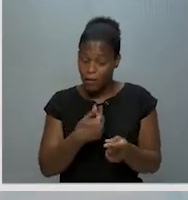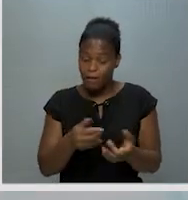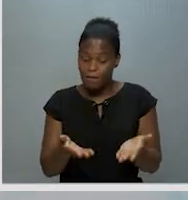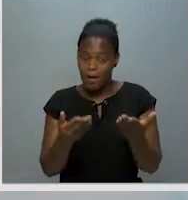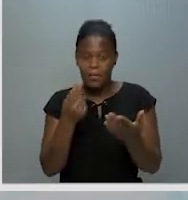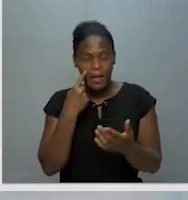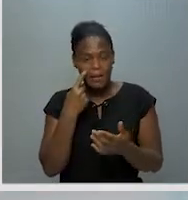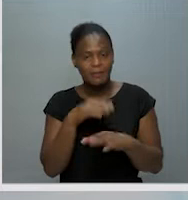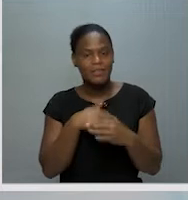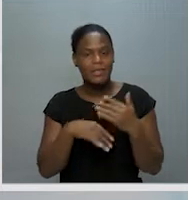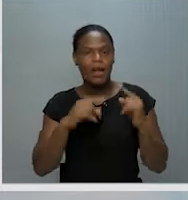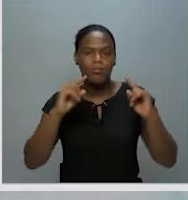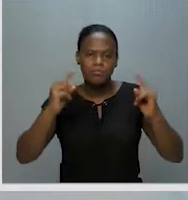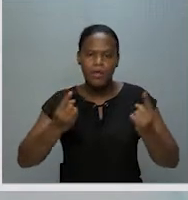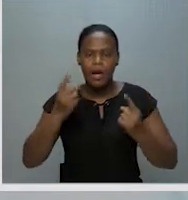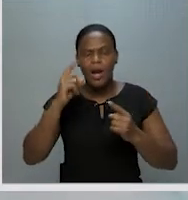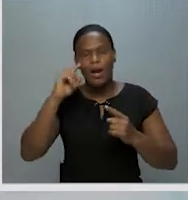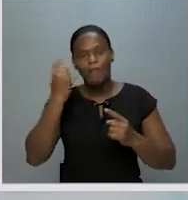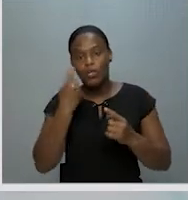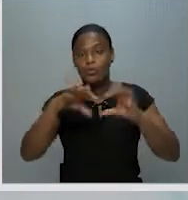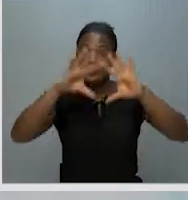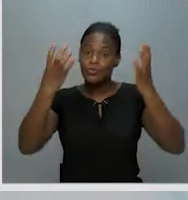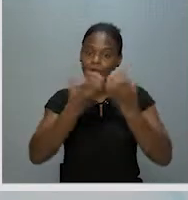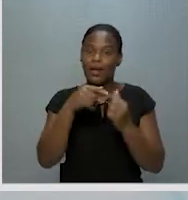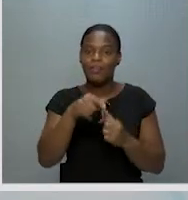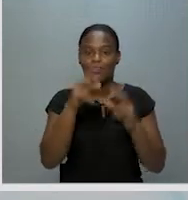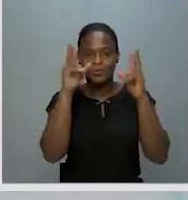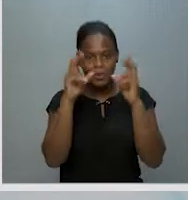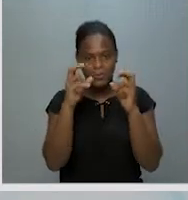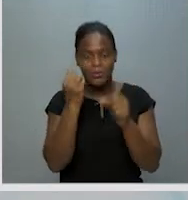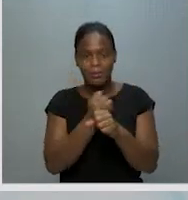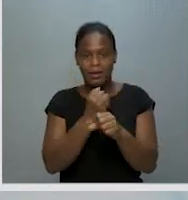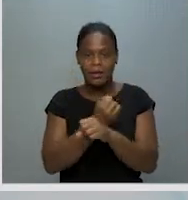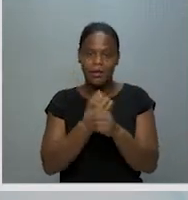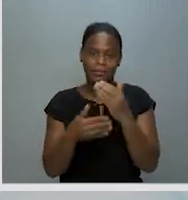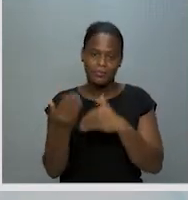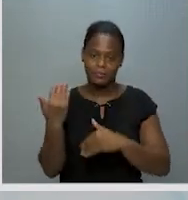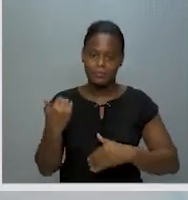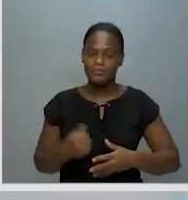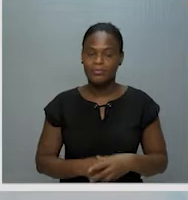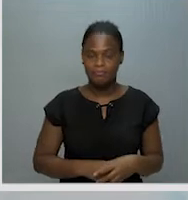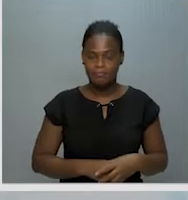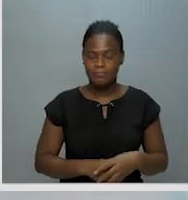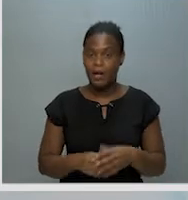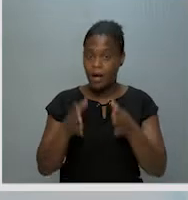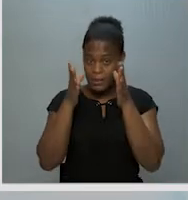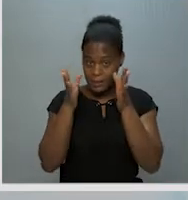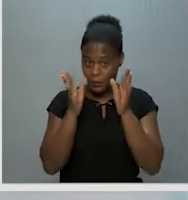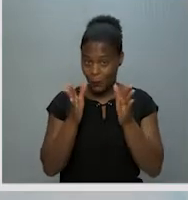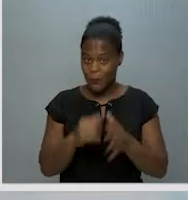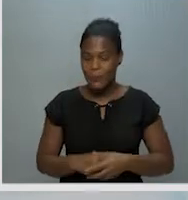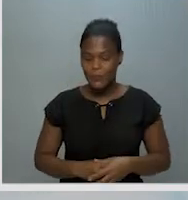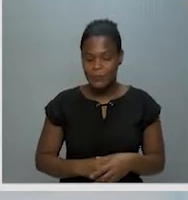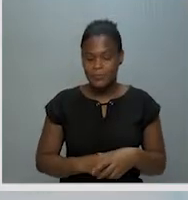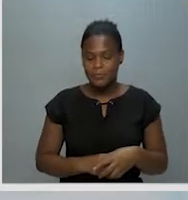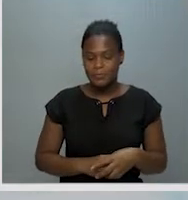vamos tentar fazer um apanhado geral à volta destes conteúdos que foram trabalhados. Então, muita